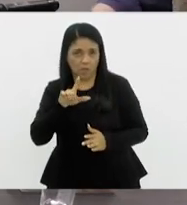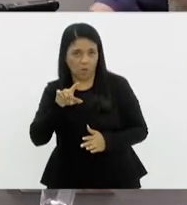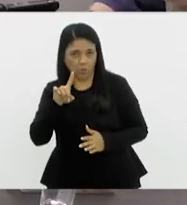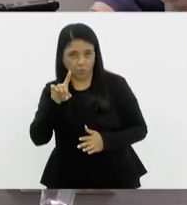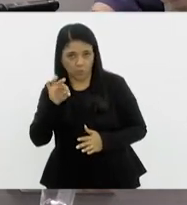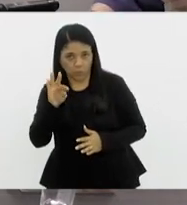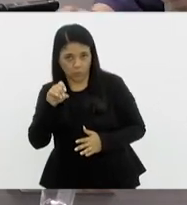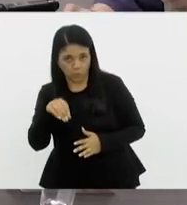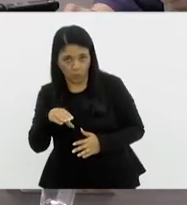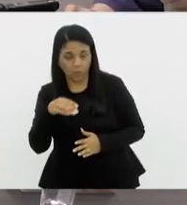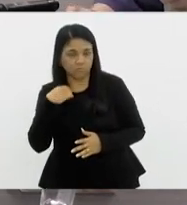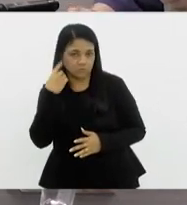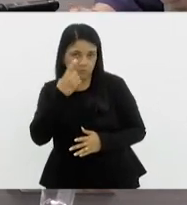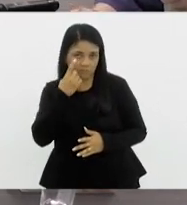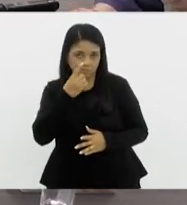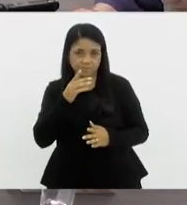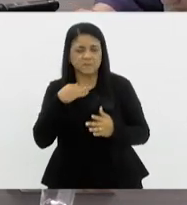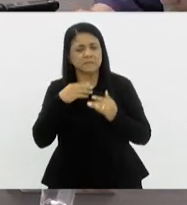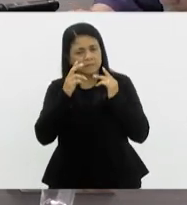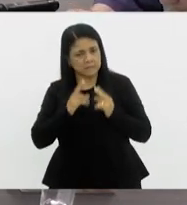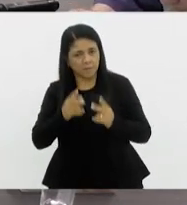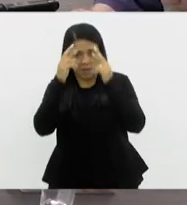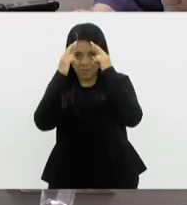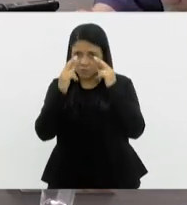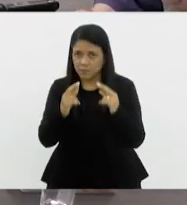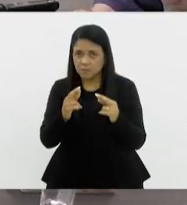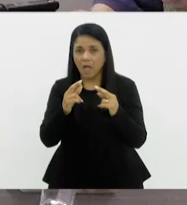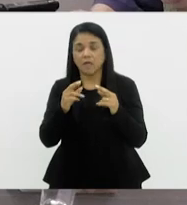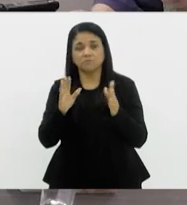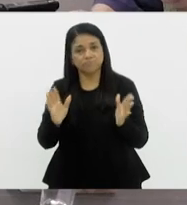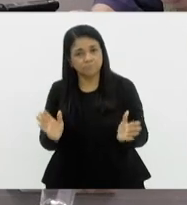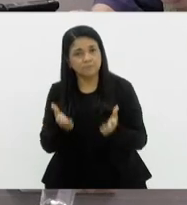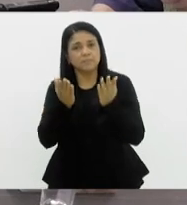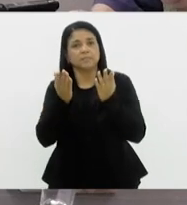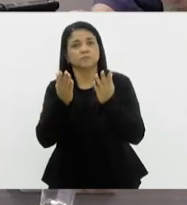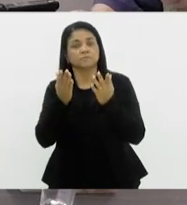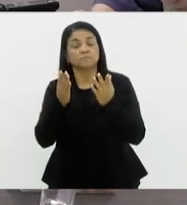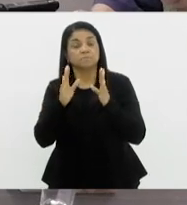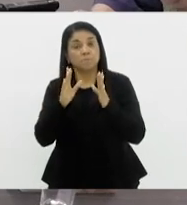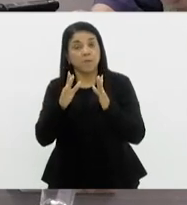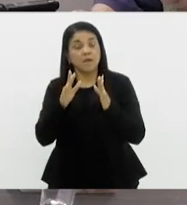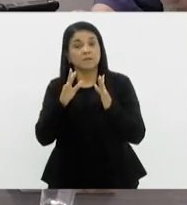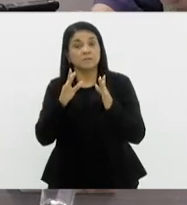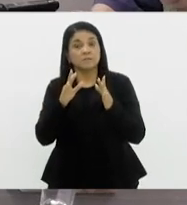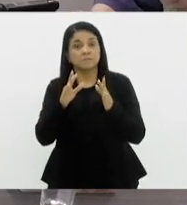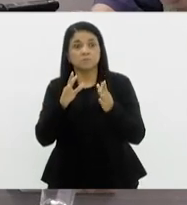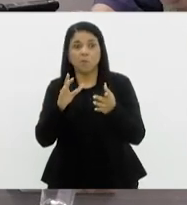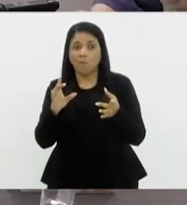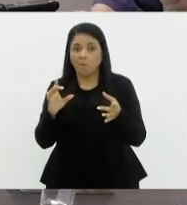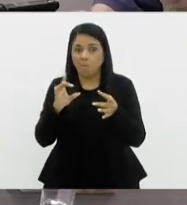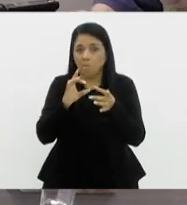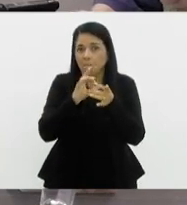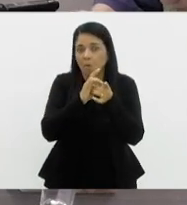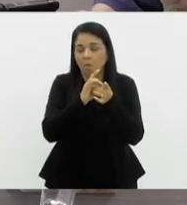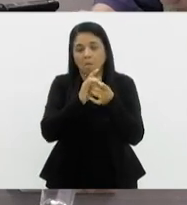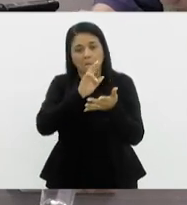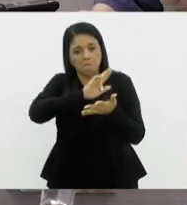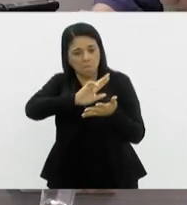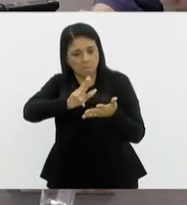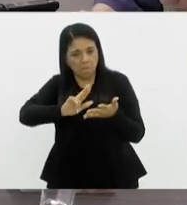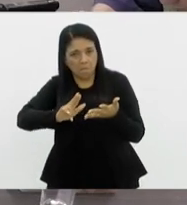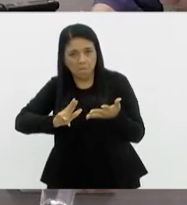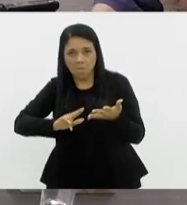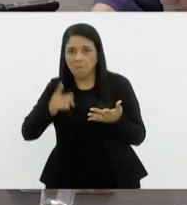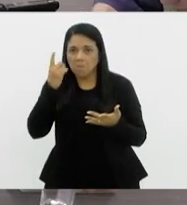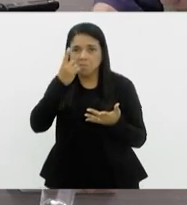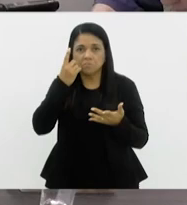aqui sempre a questão da primeira iniciativa. Mas é uma junção de muitos deputados, de vertentes diferentes, para